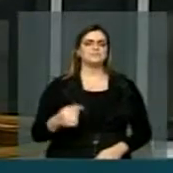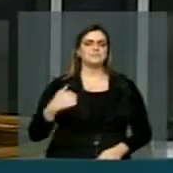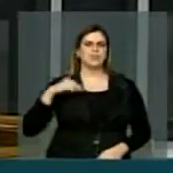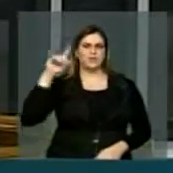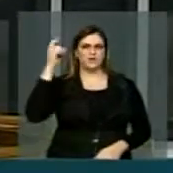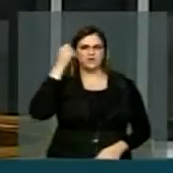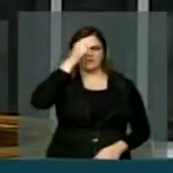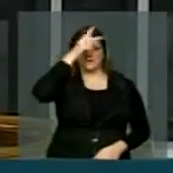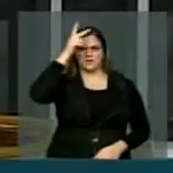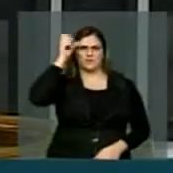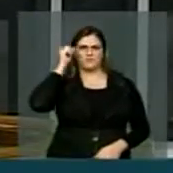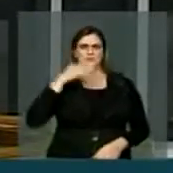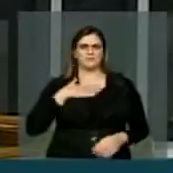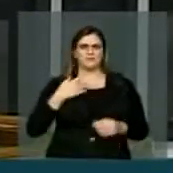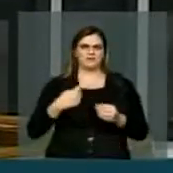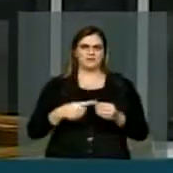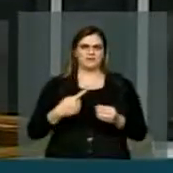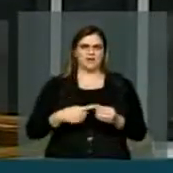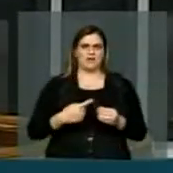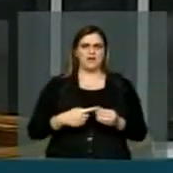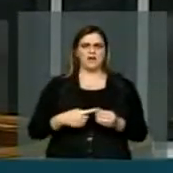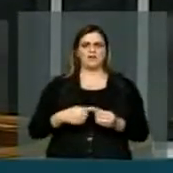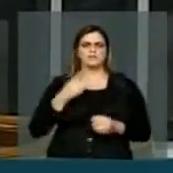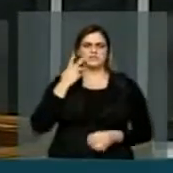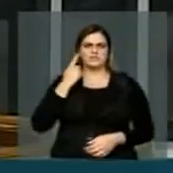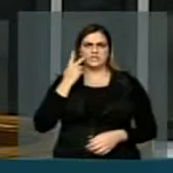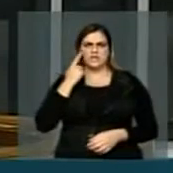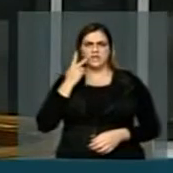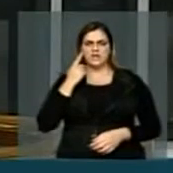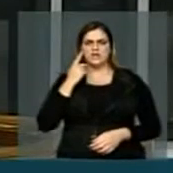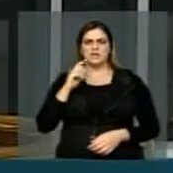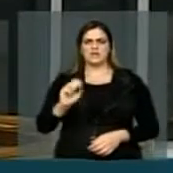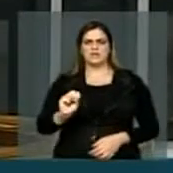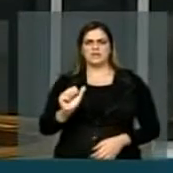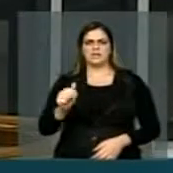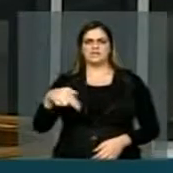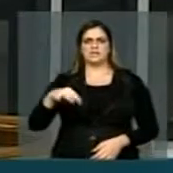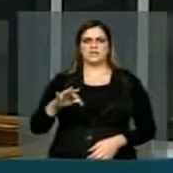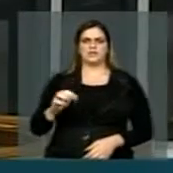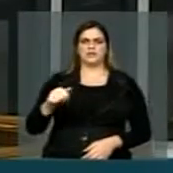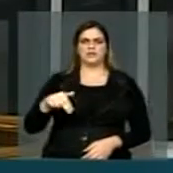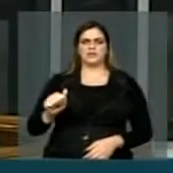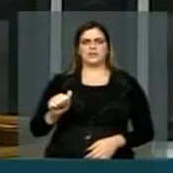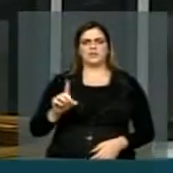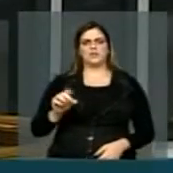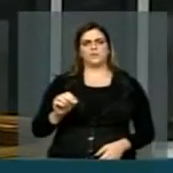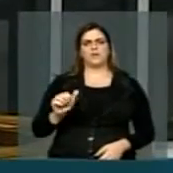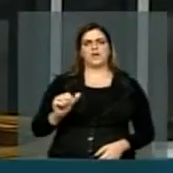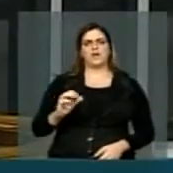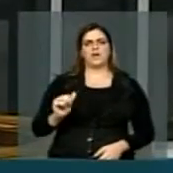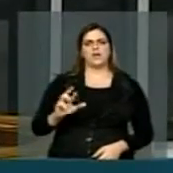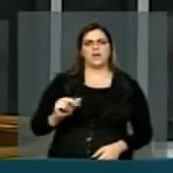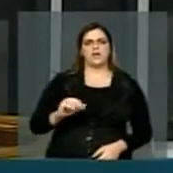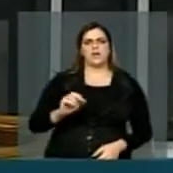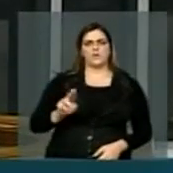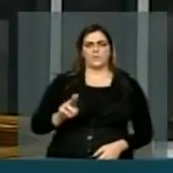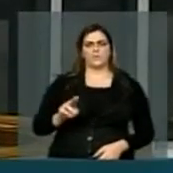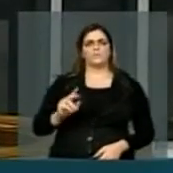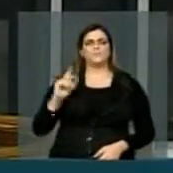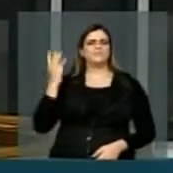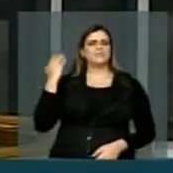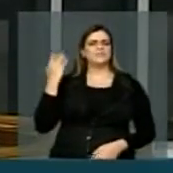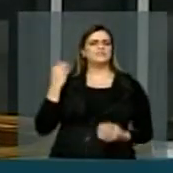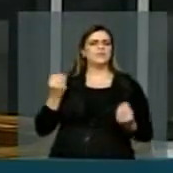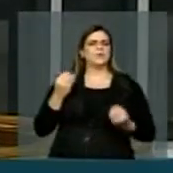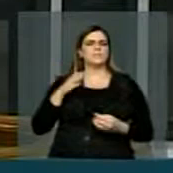prefeito a primeira vez da minha cidade, lá no Ceará, Santana do Acaraú, a mortalidade materna, deputada